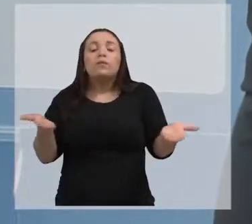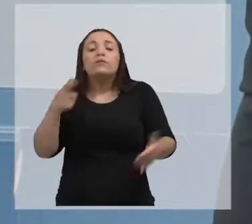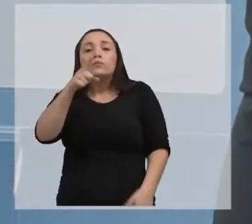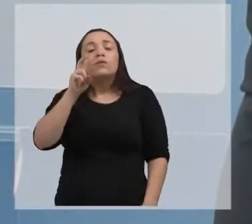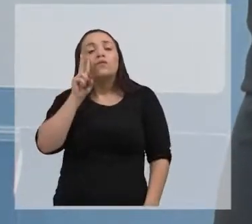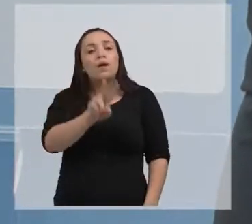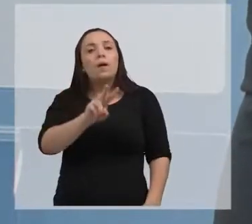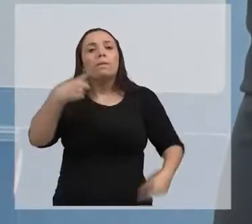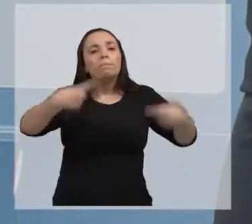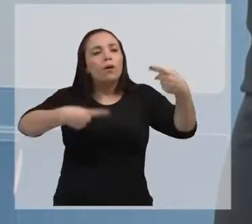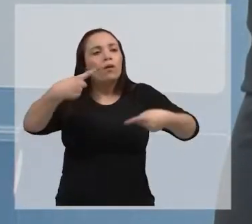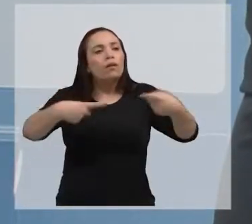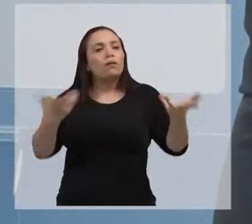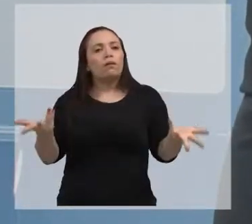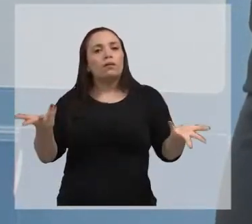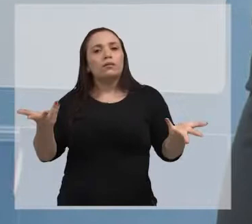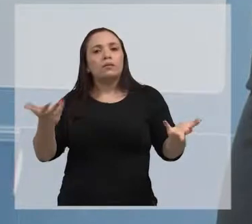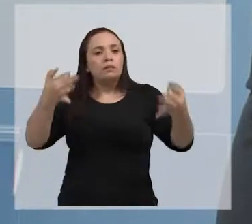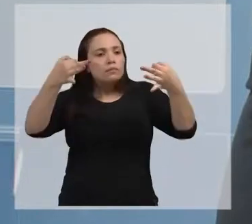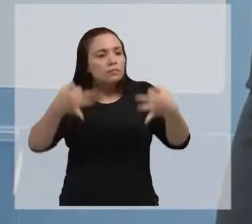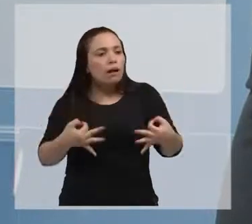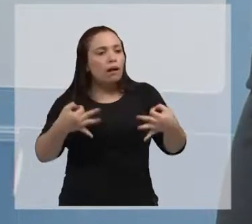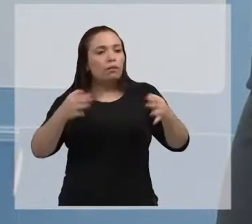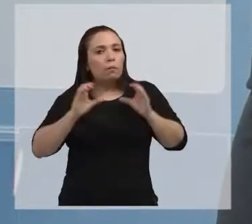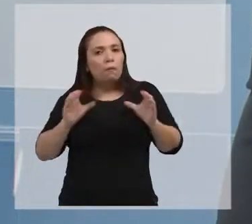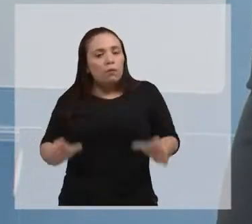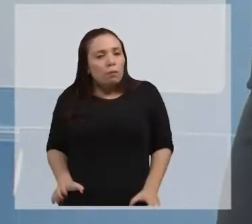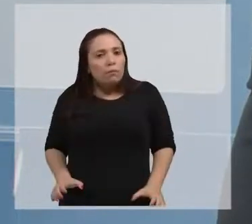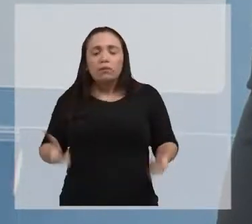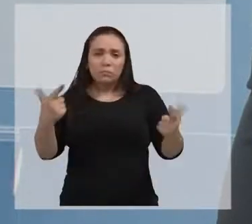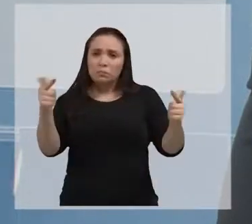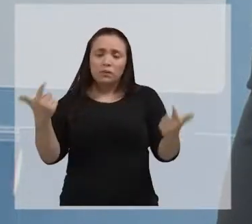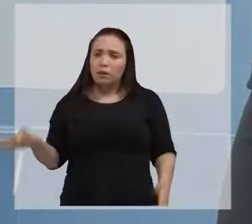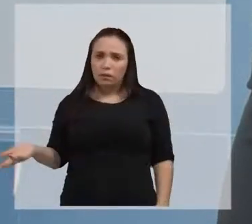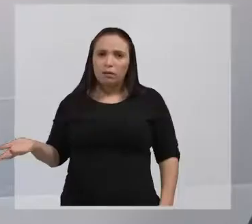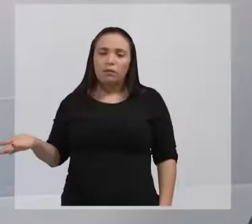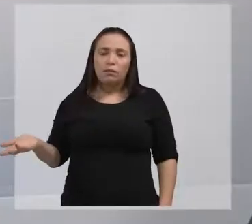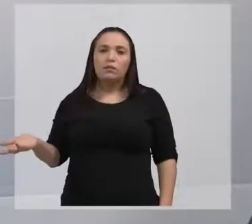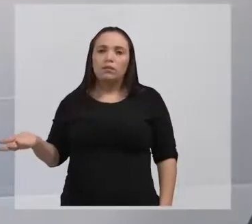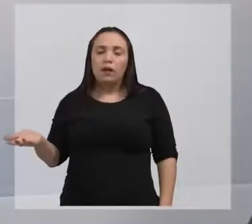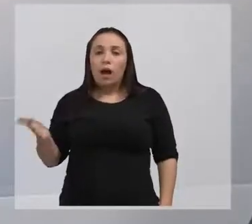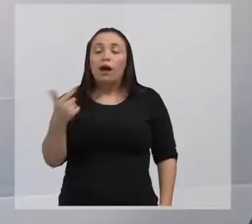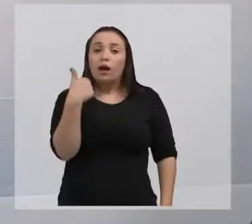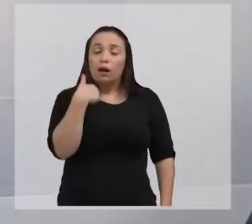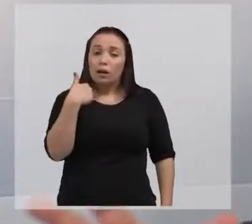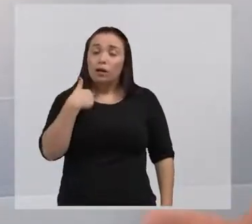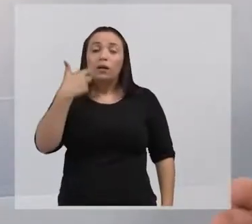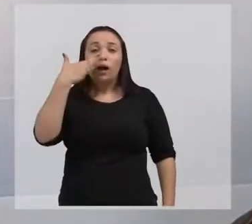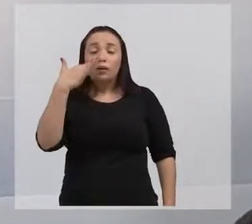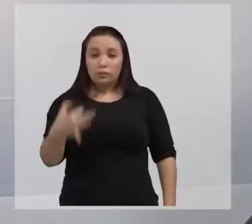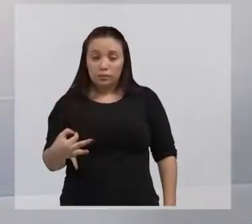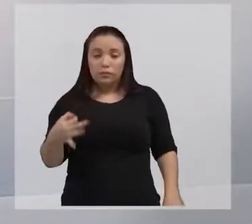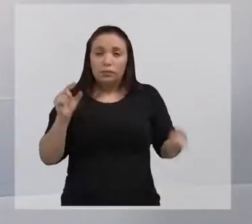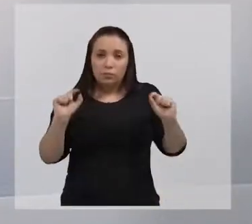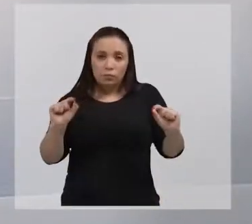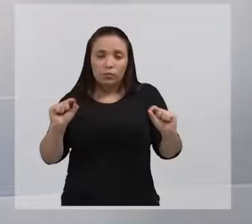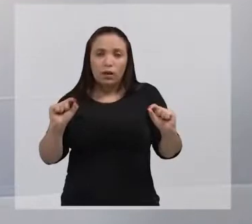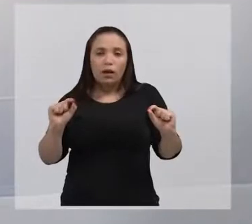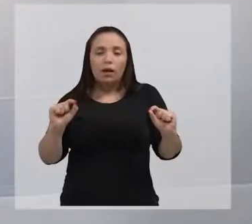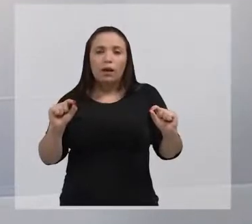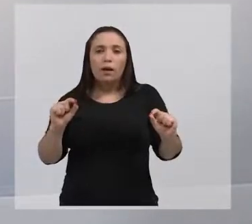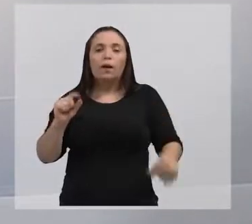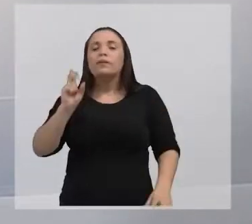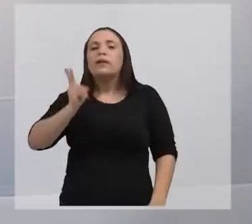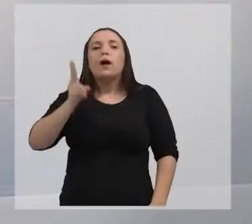notícia política honesta, correta, nas redes sociais, né? Não, mas o que me chamou mais atenção... É o